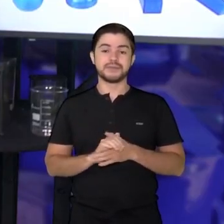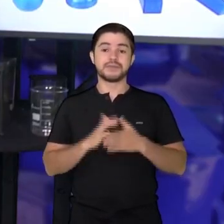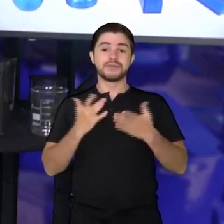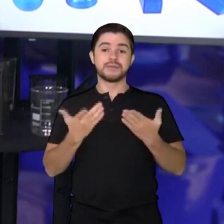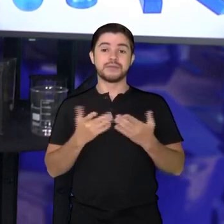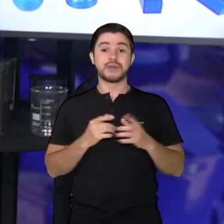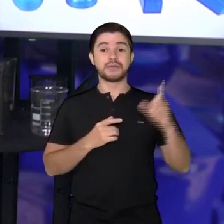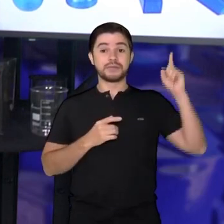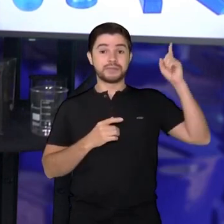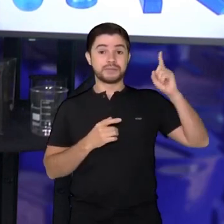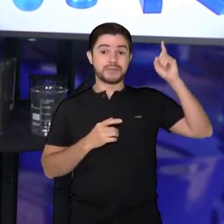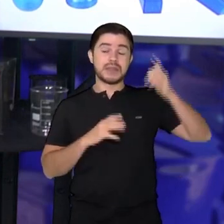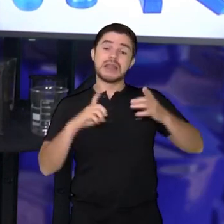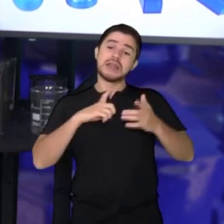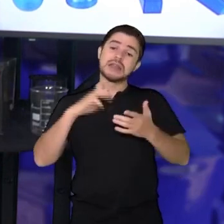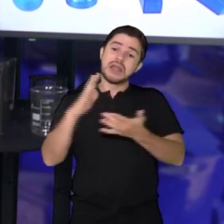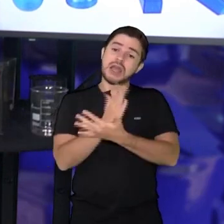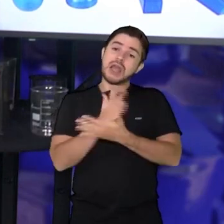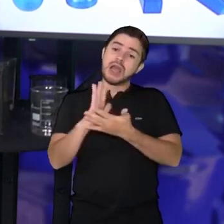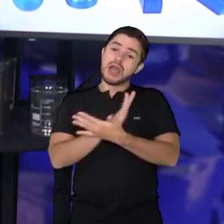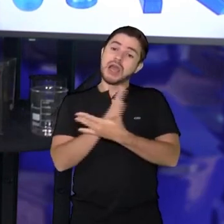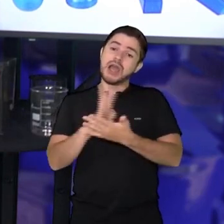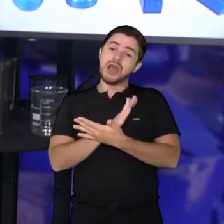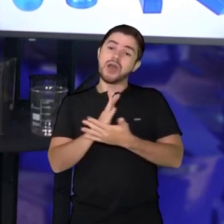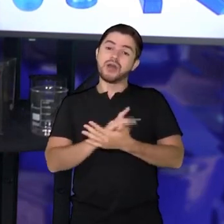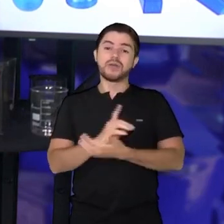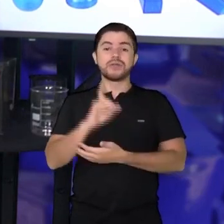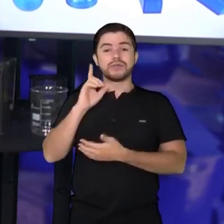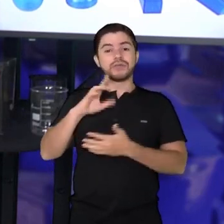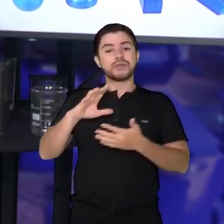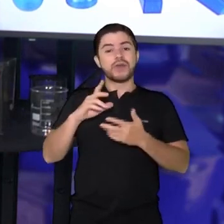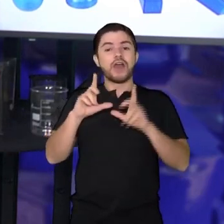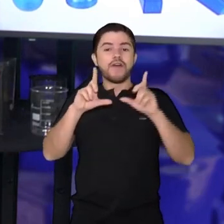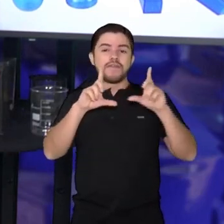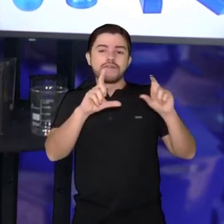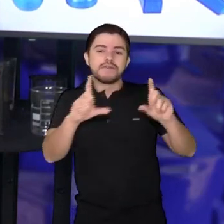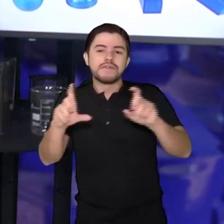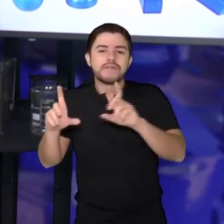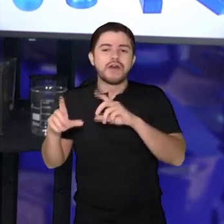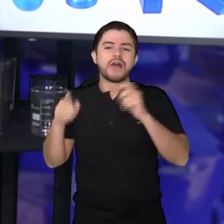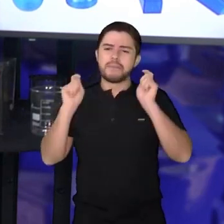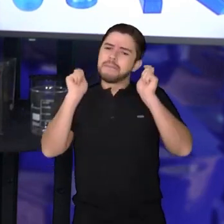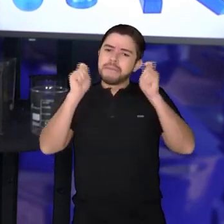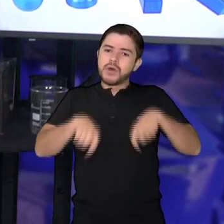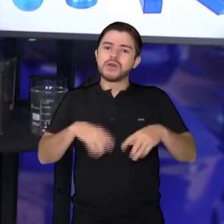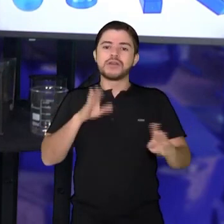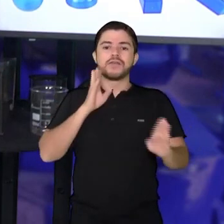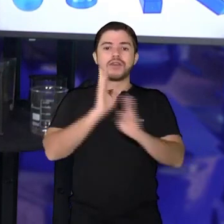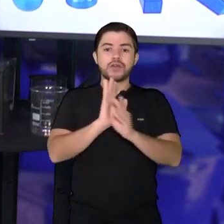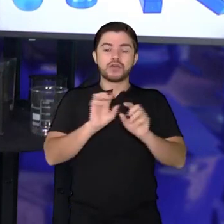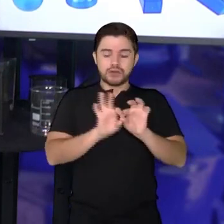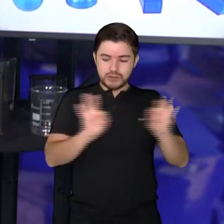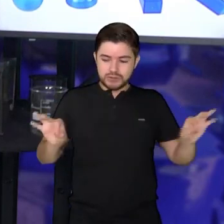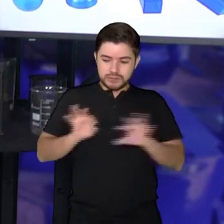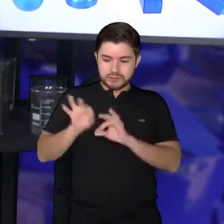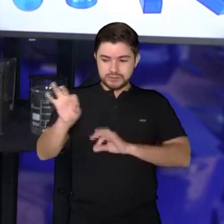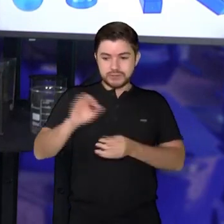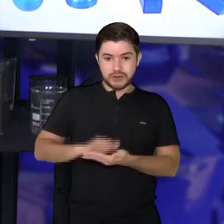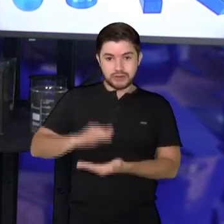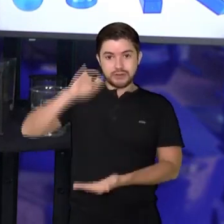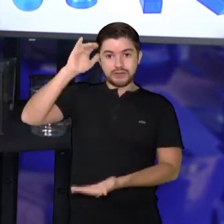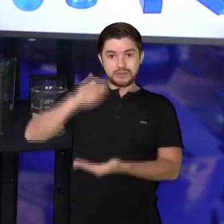Aqui temos algumas outras formas de sólidos que a gente também pode encontrar o volume. Não iremos abordar nessa aula,